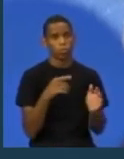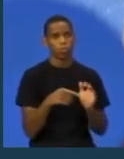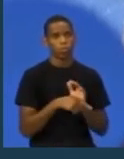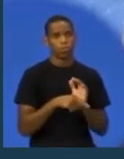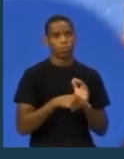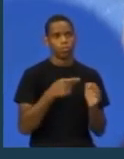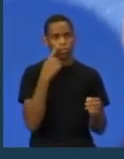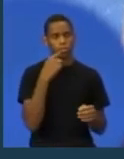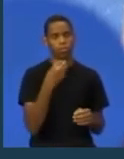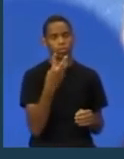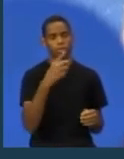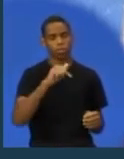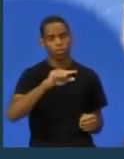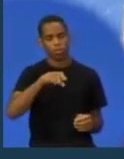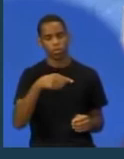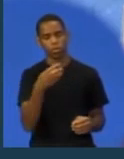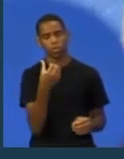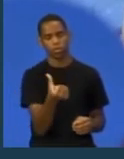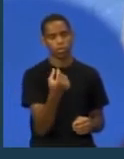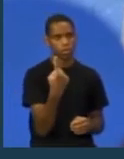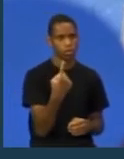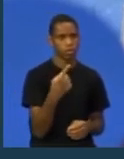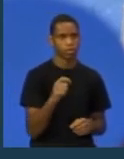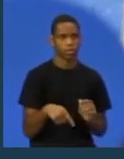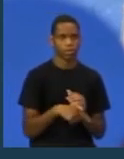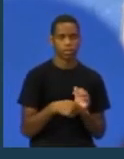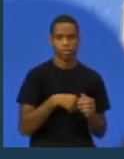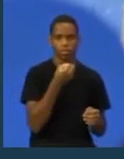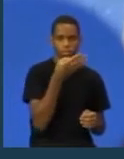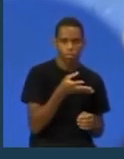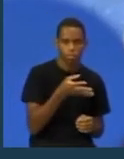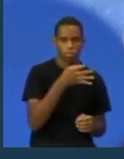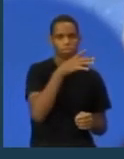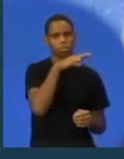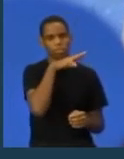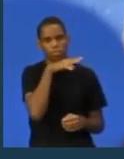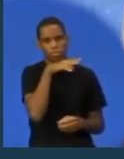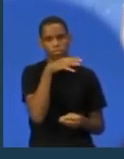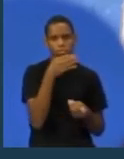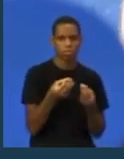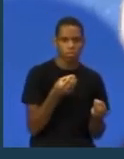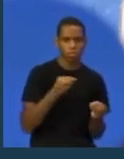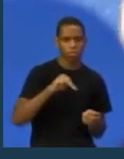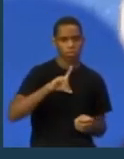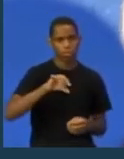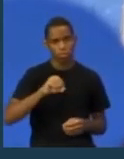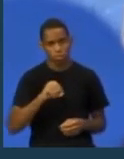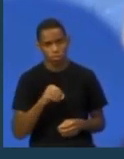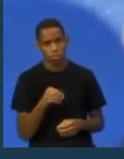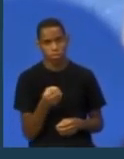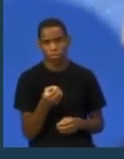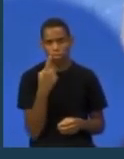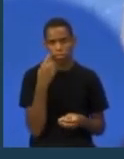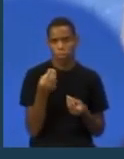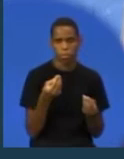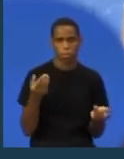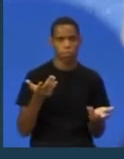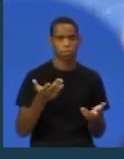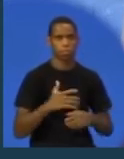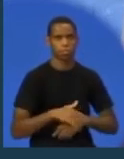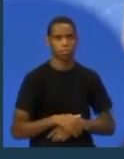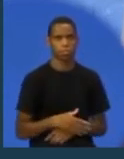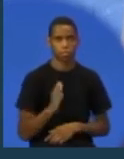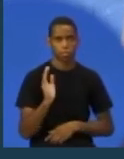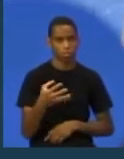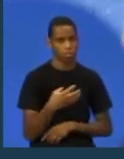variação, 37,61, isso é alto, isso é baixo, isso é médio, isso é muito alto?